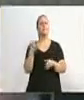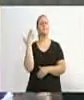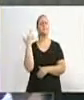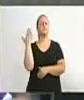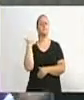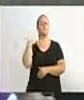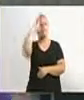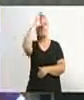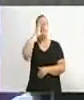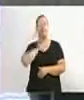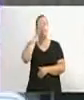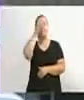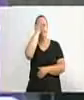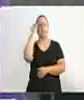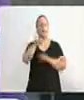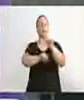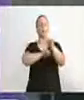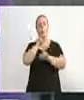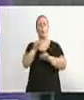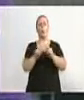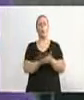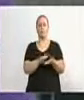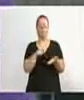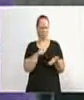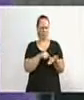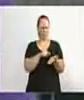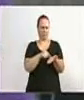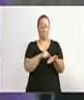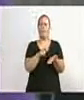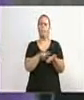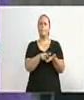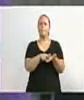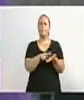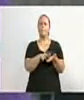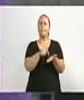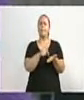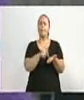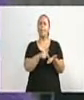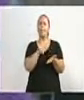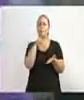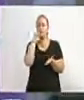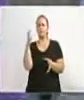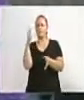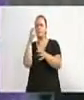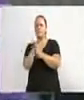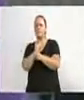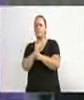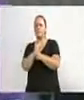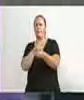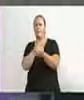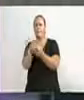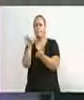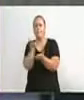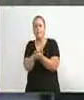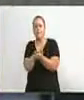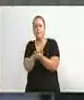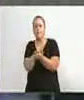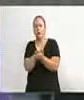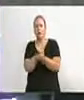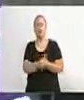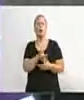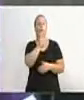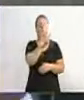pedindo para transferir os pontos da carteira dele, vereador Célio Dias, para a minha, porque eu era vereador. e se eu quisesse o voto dele, eu tinha que aceitar os pontos,